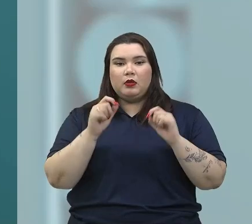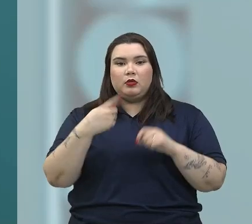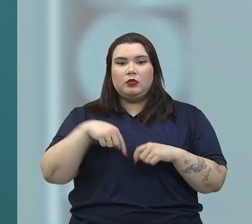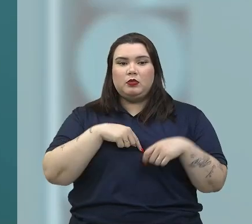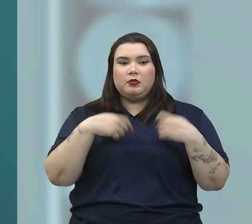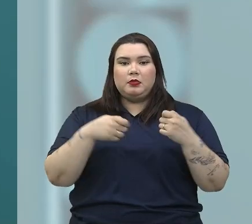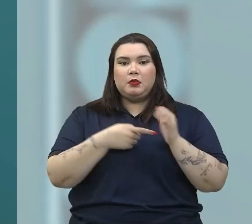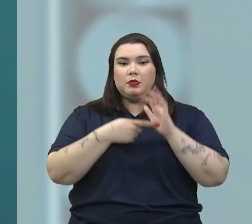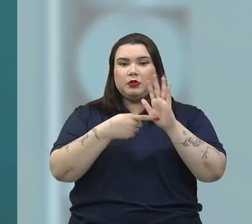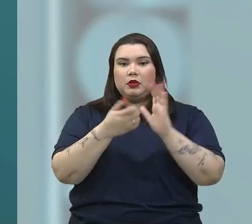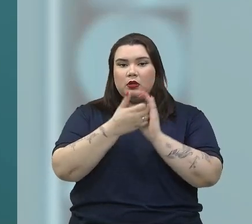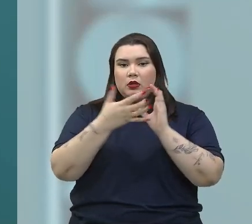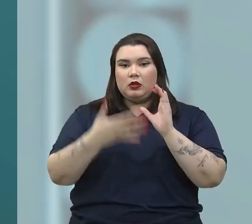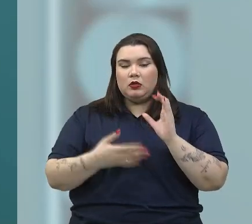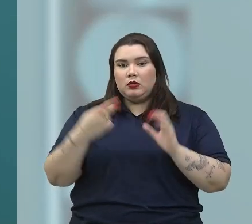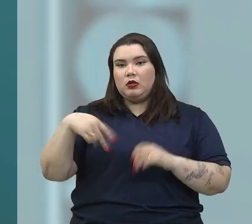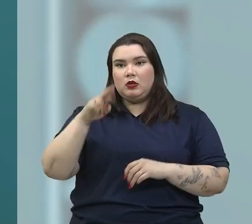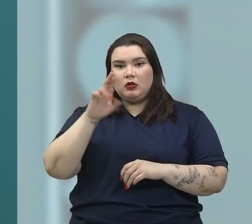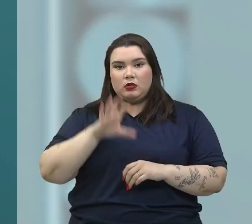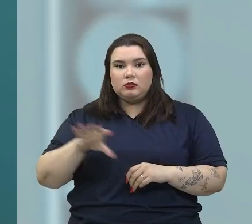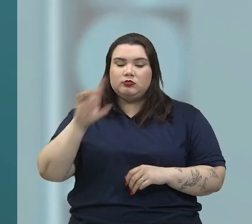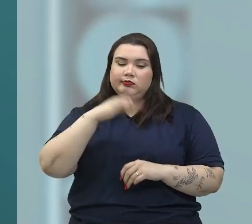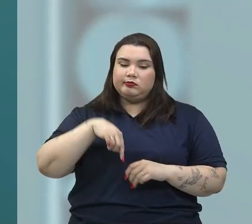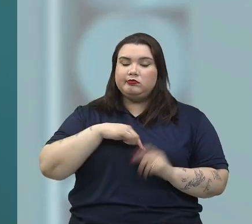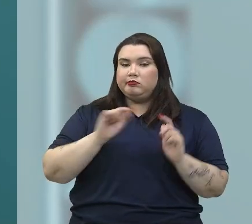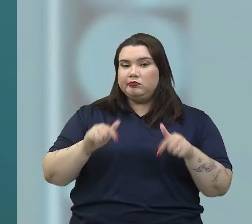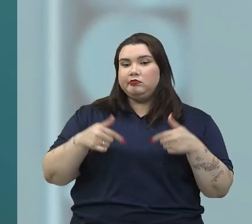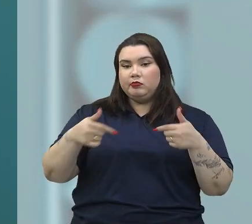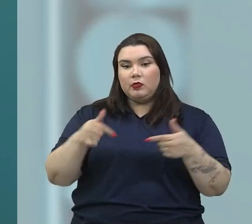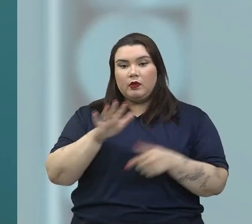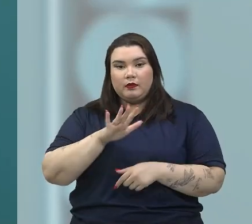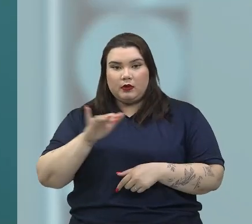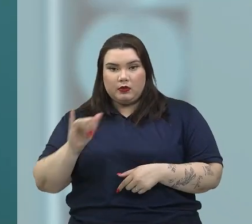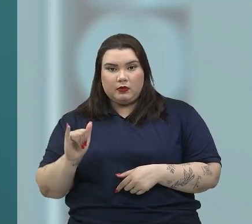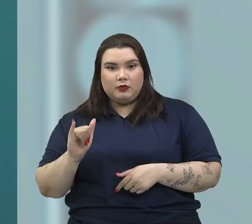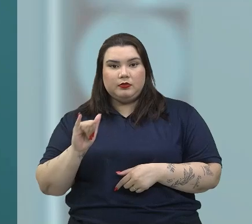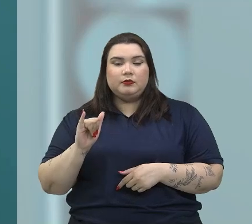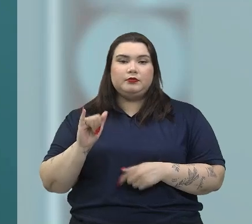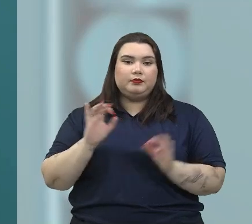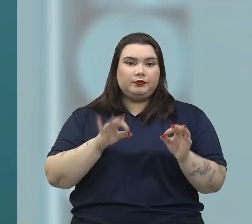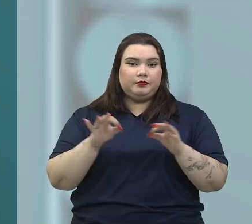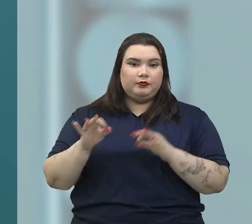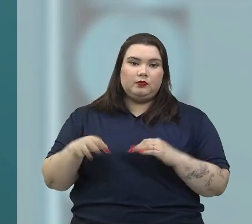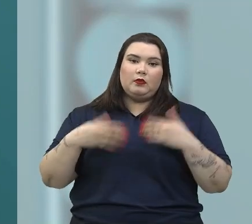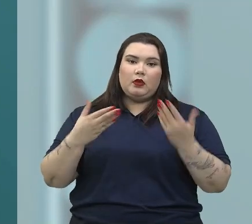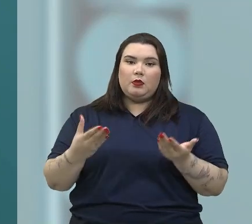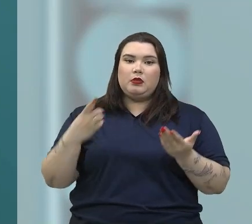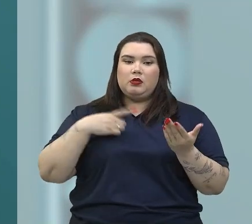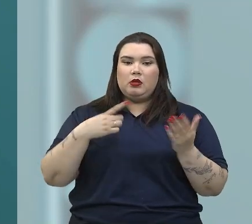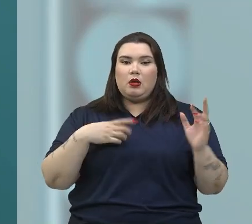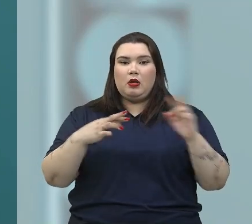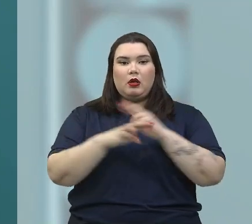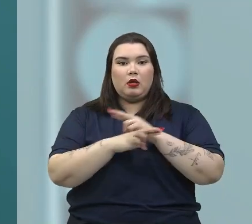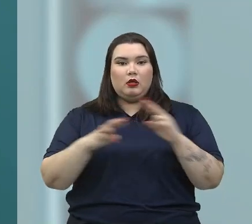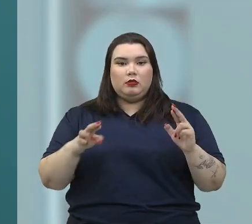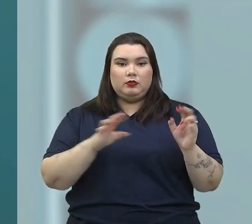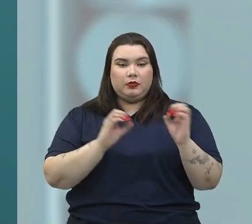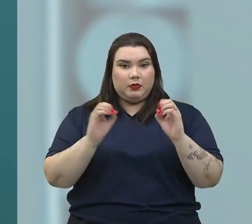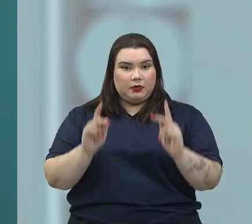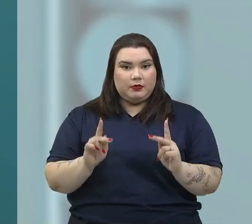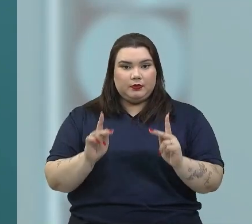trazer características da nossa região, então é isso também que a gente vai fazer nas nossas obras. Então existe uma relação aí,